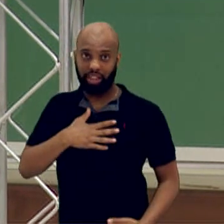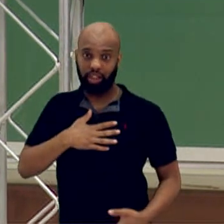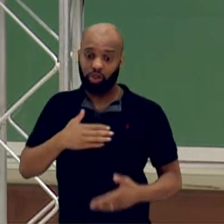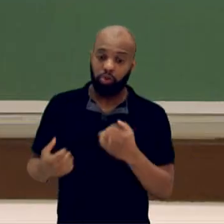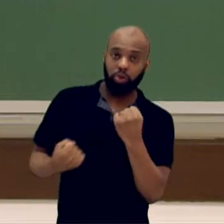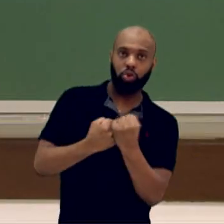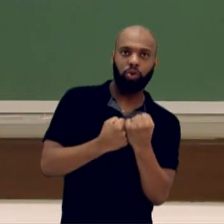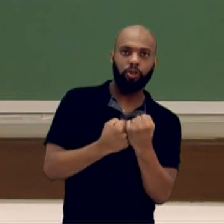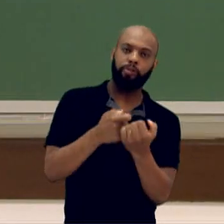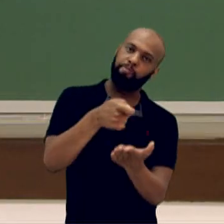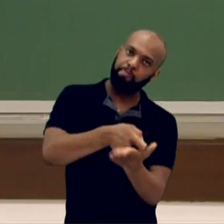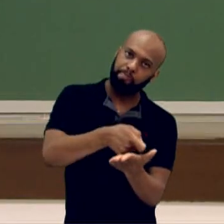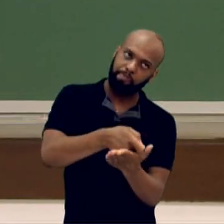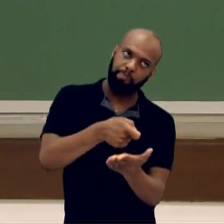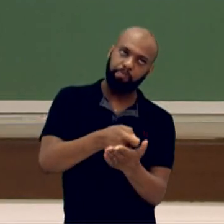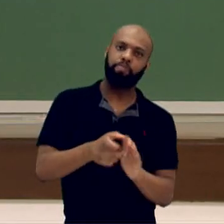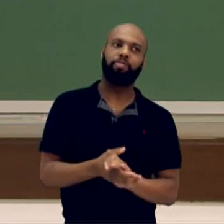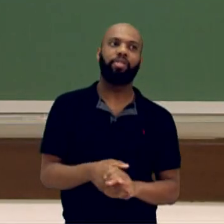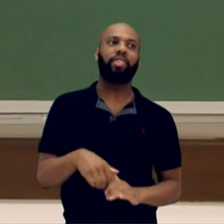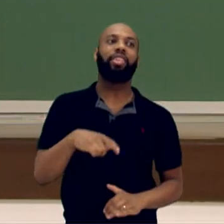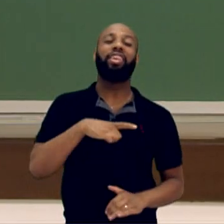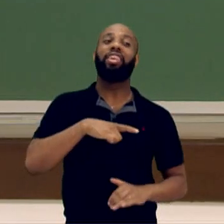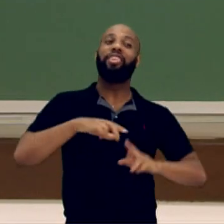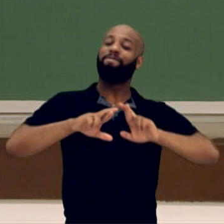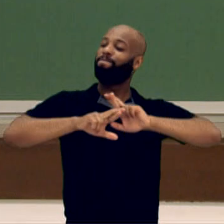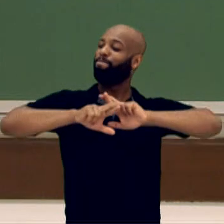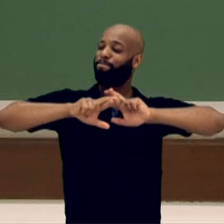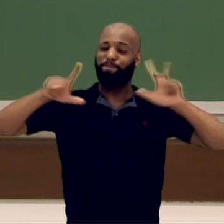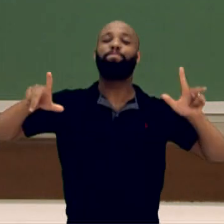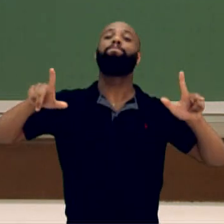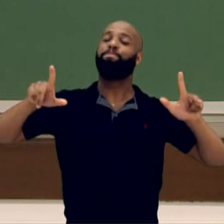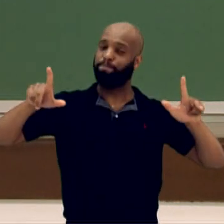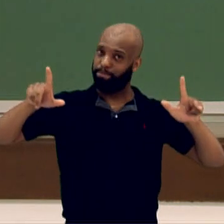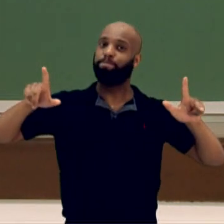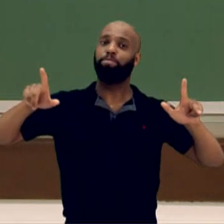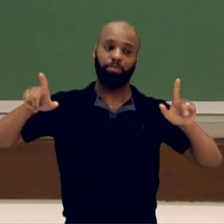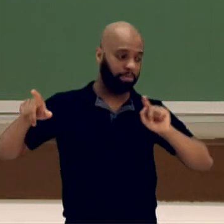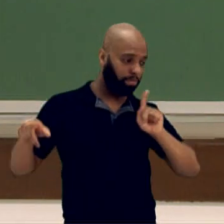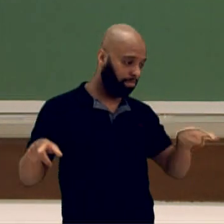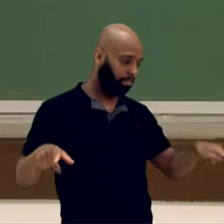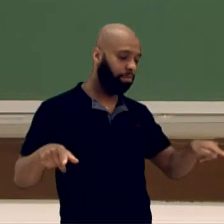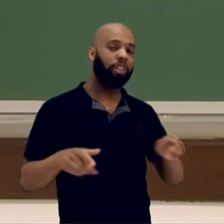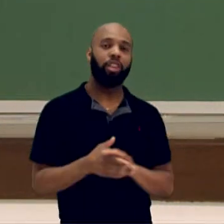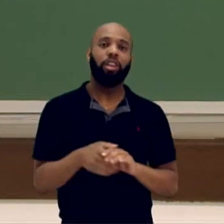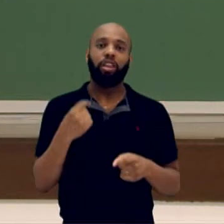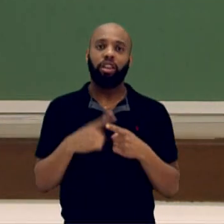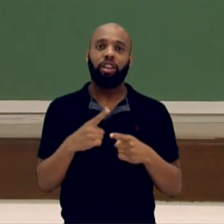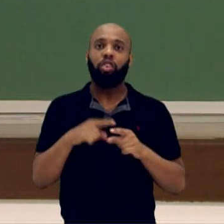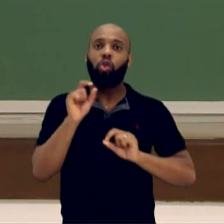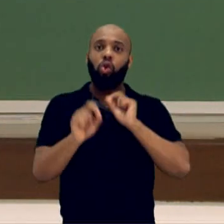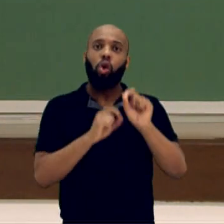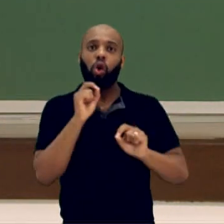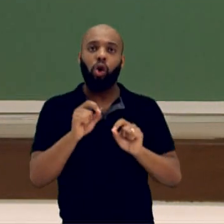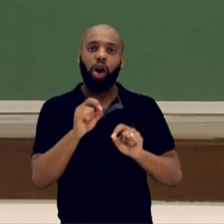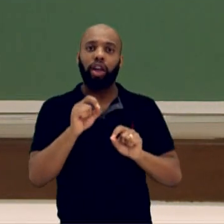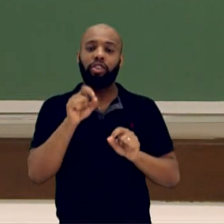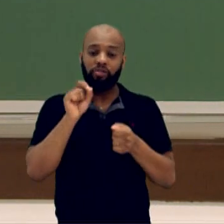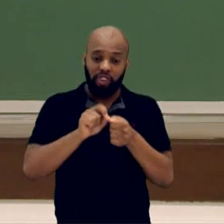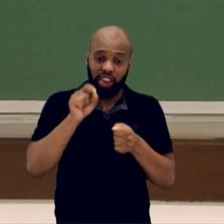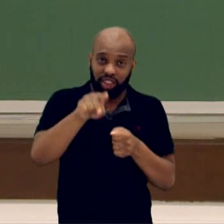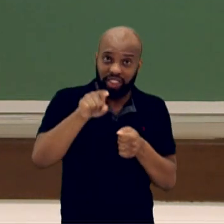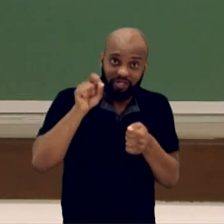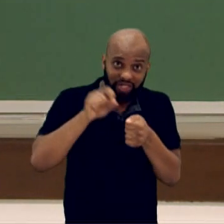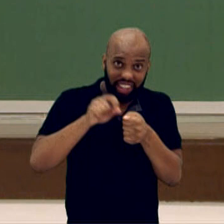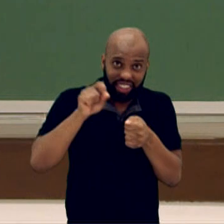dever. Essa é uma diferença fantástica, né? Aquilo que funda a sua ação